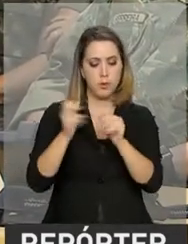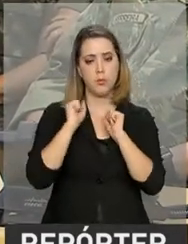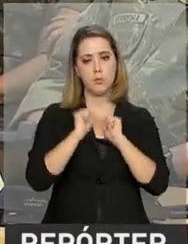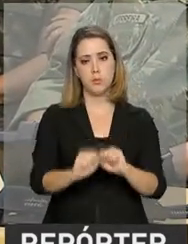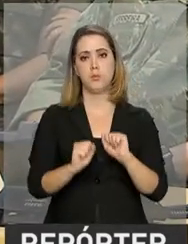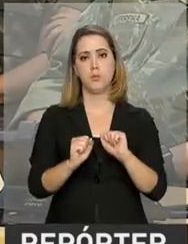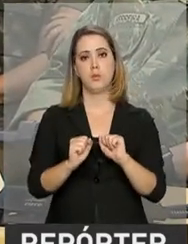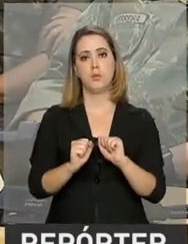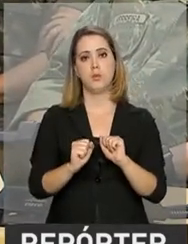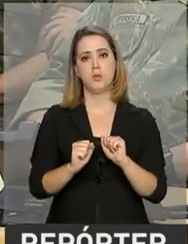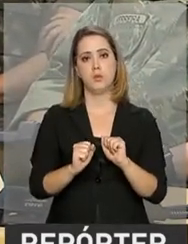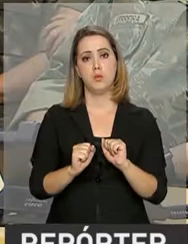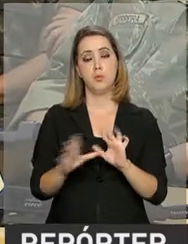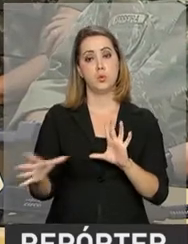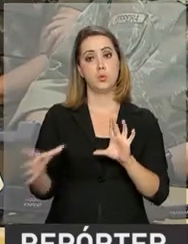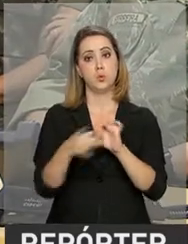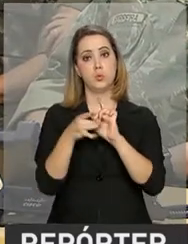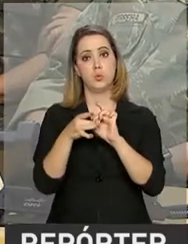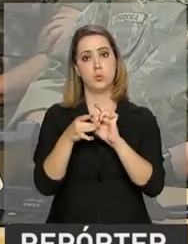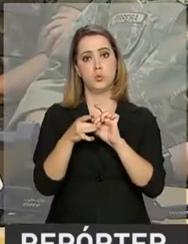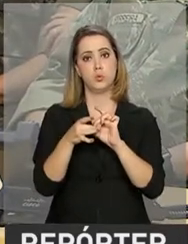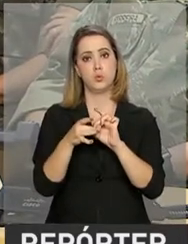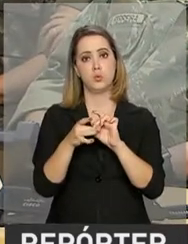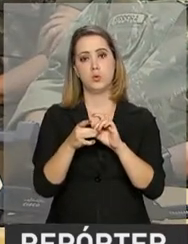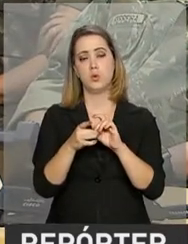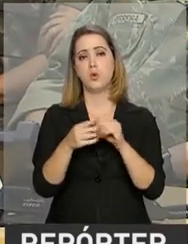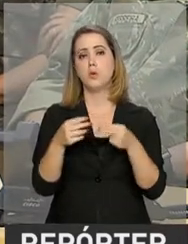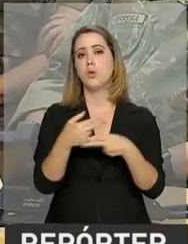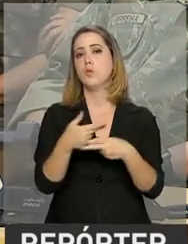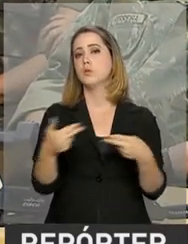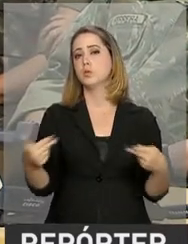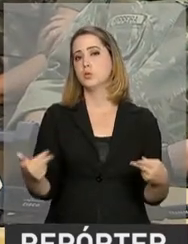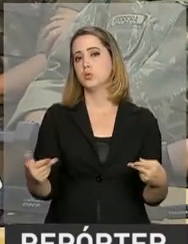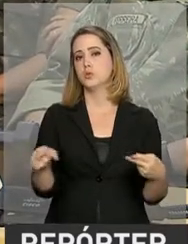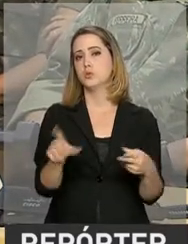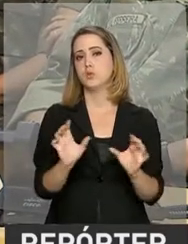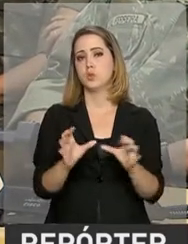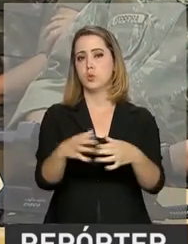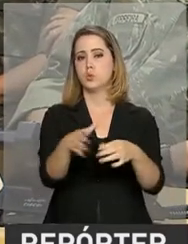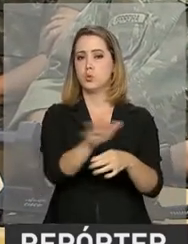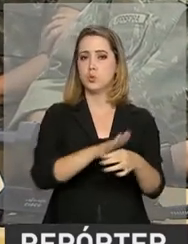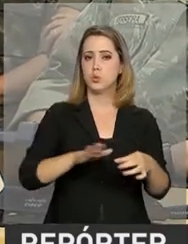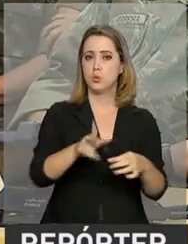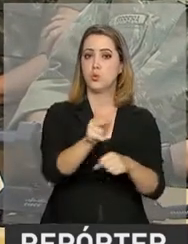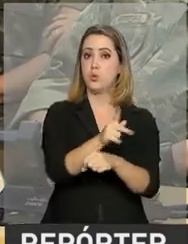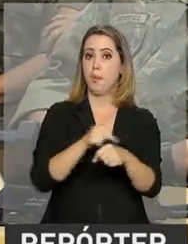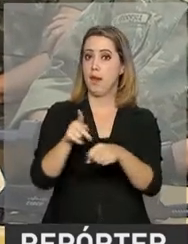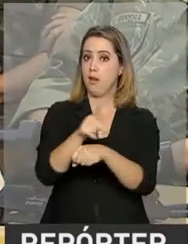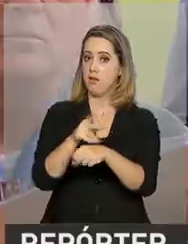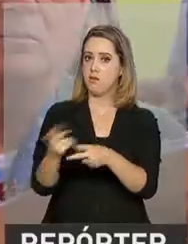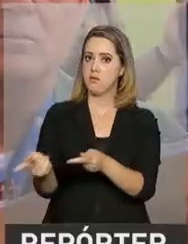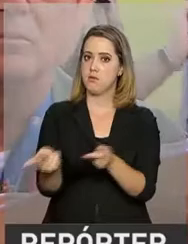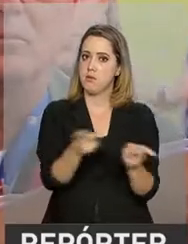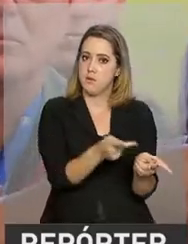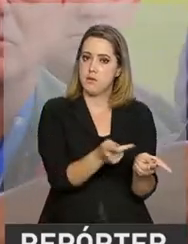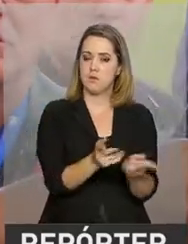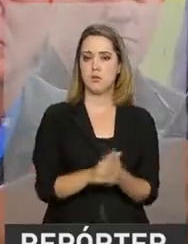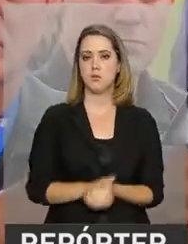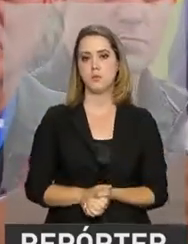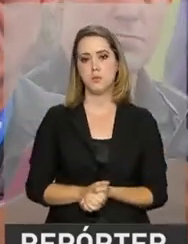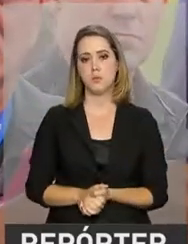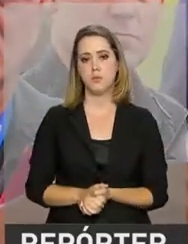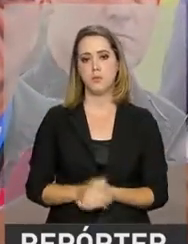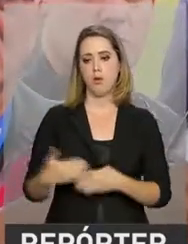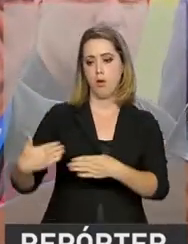poderá entregar e integrar a estrutura e órgãos de governo dos países dizem na fronteira está